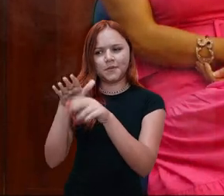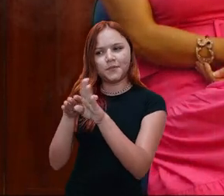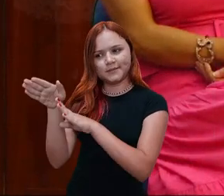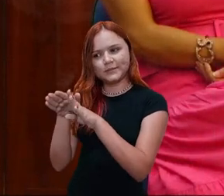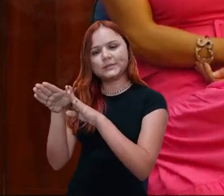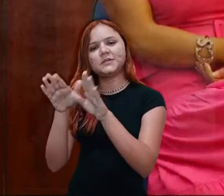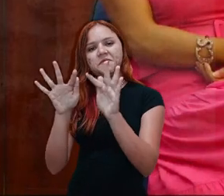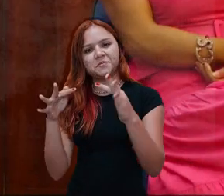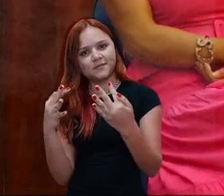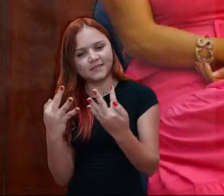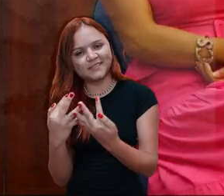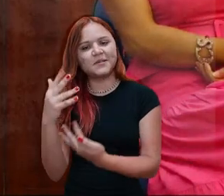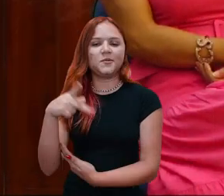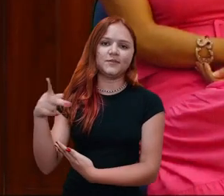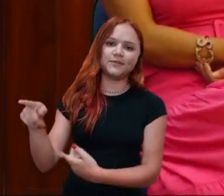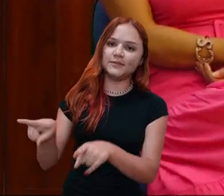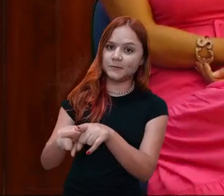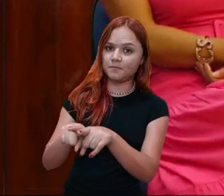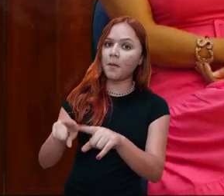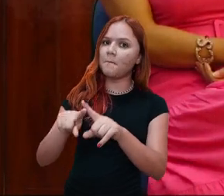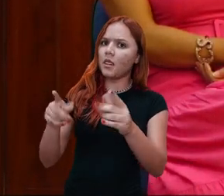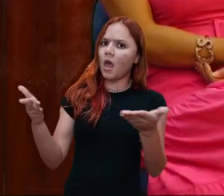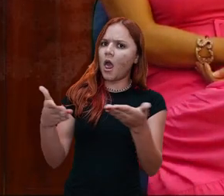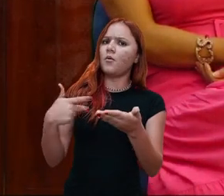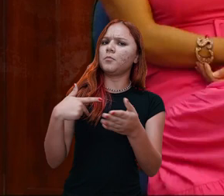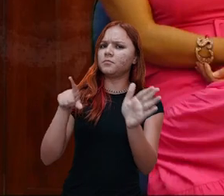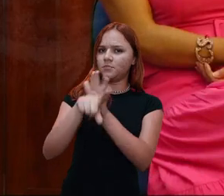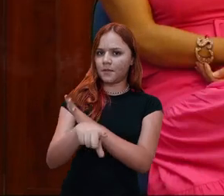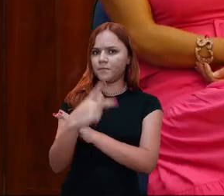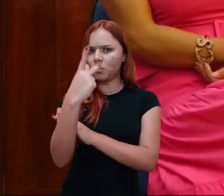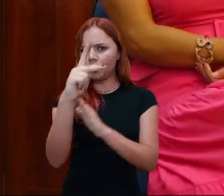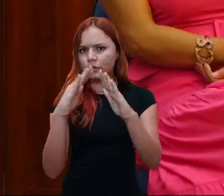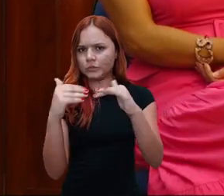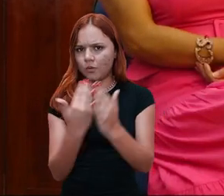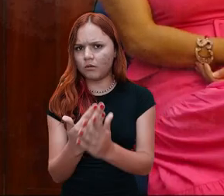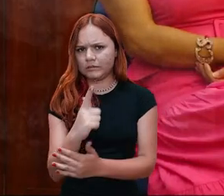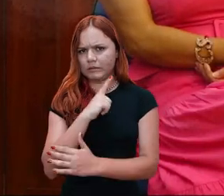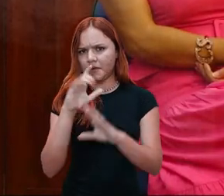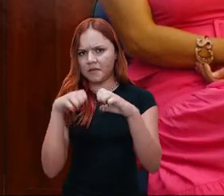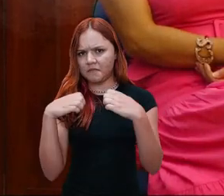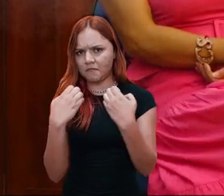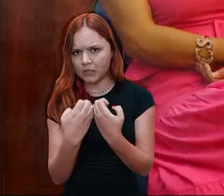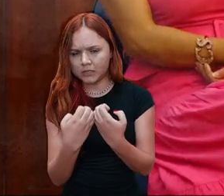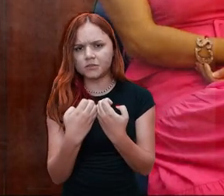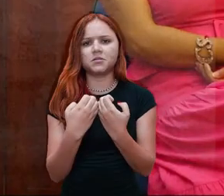mães, pais, professores, mas eu gostaria de saber na sua escola. Vai ter algum